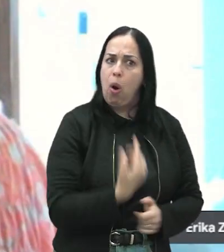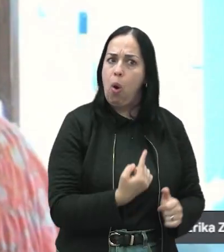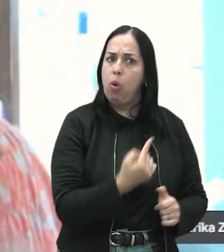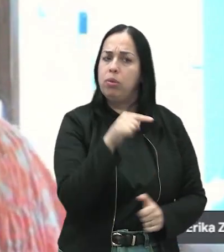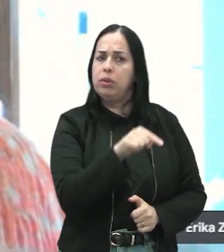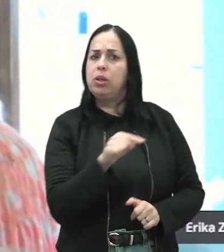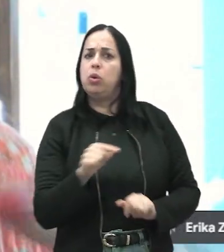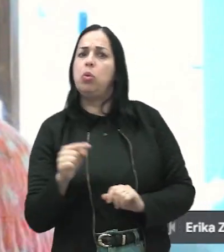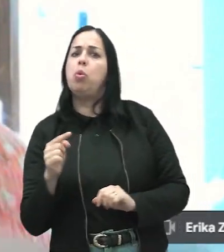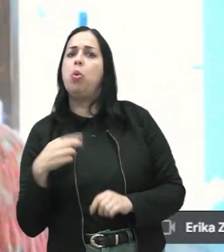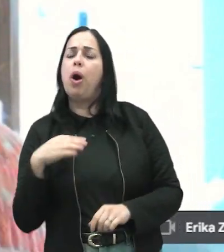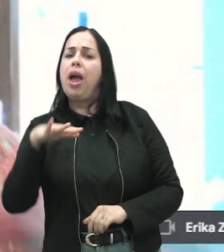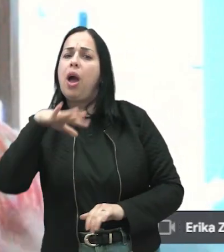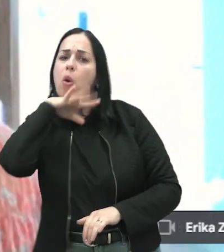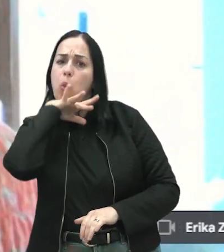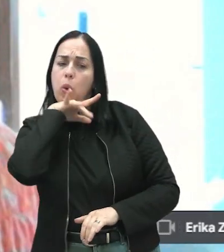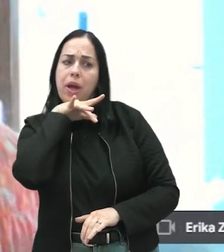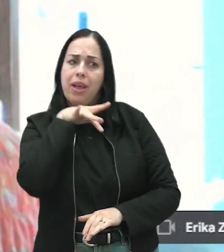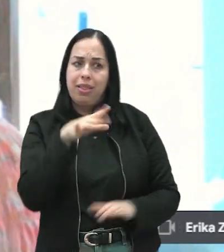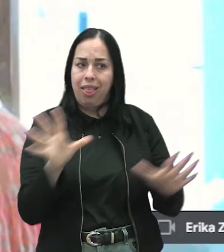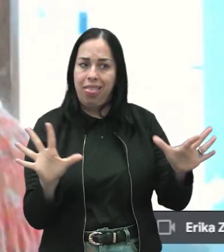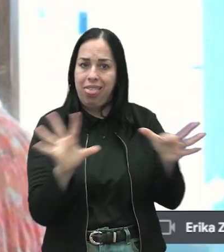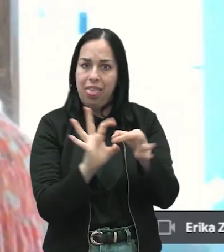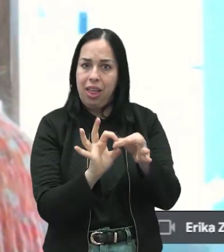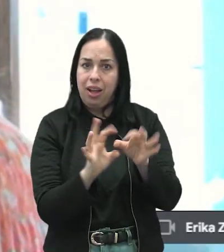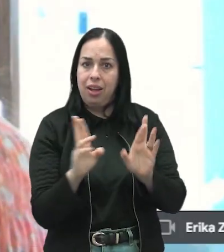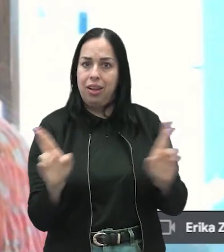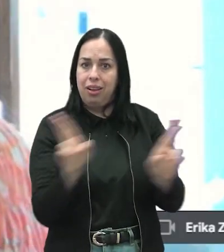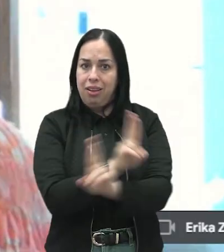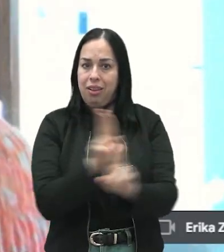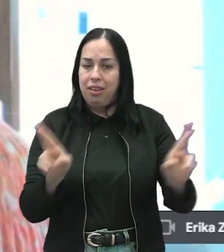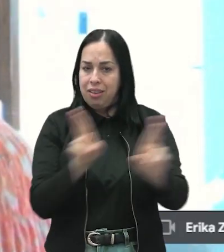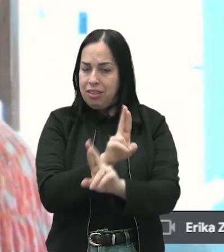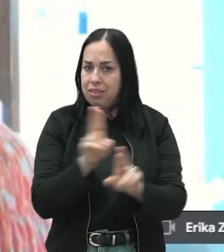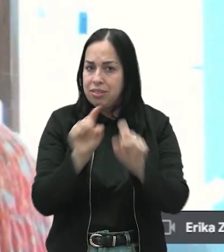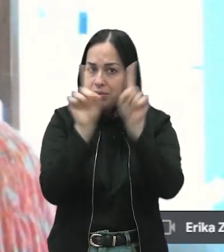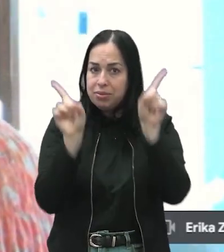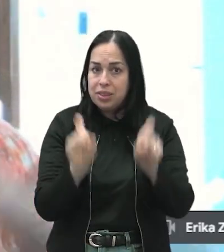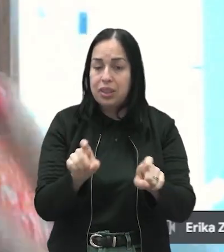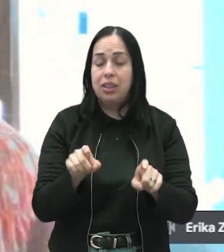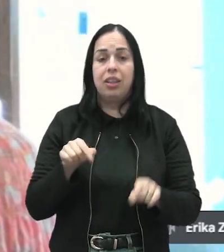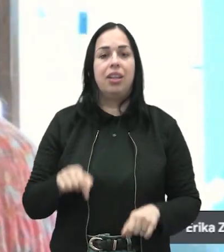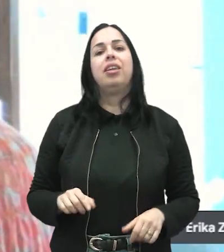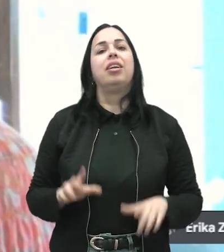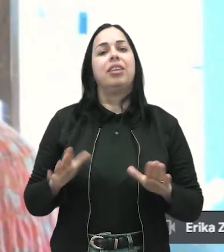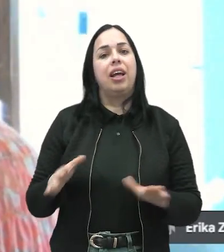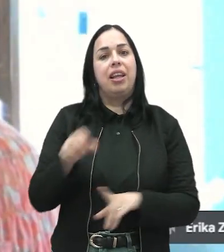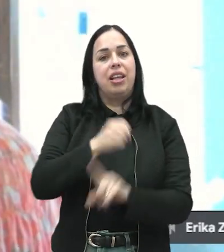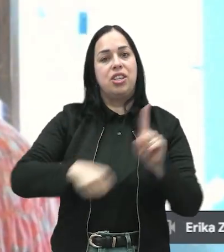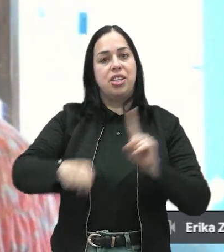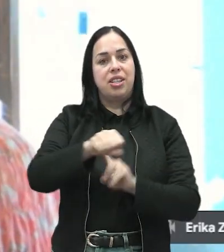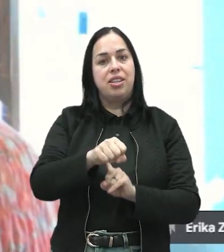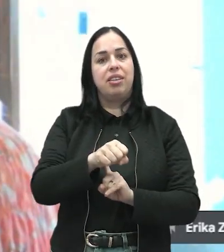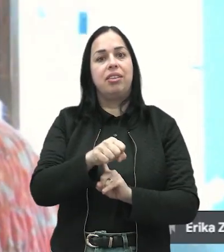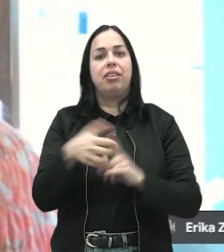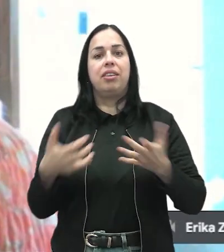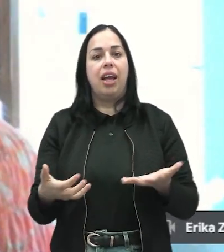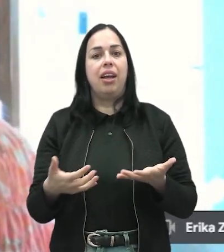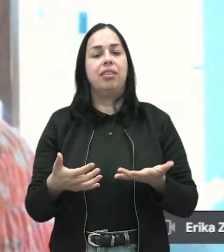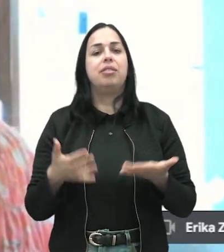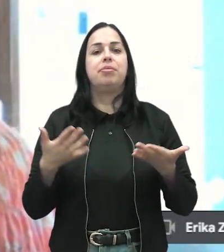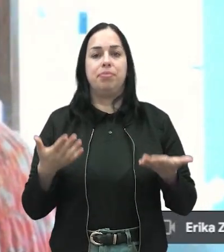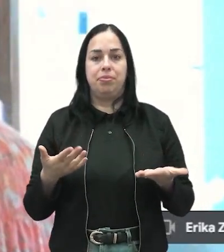é a desvantagem de eu manter um relacionamento com a marca. Ninguém vai estar livre disso. A gente vive numa sociedade em que a